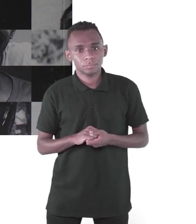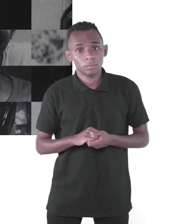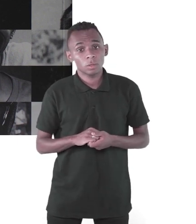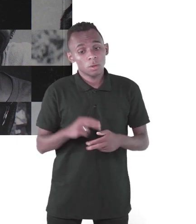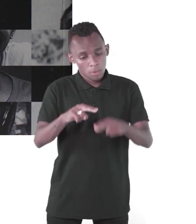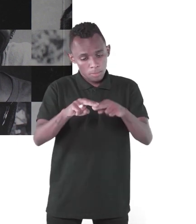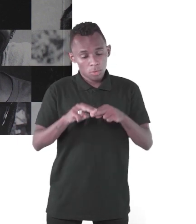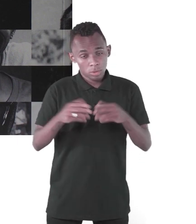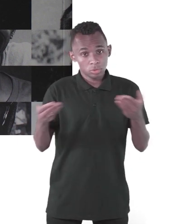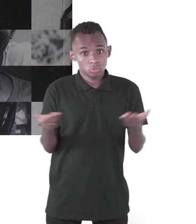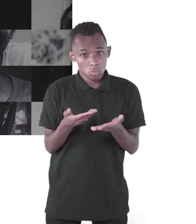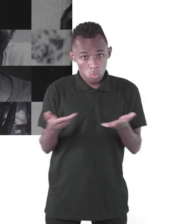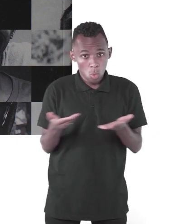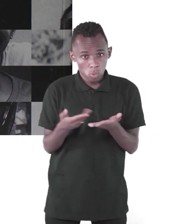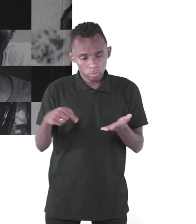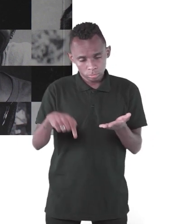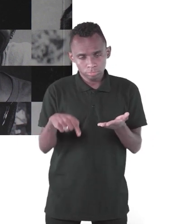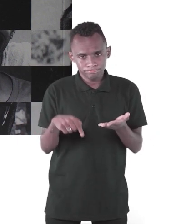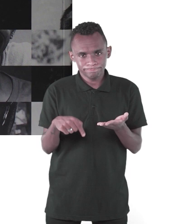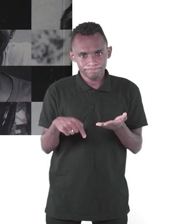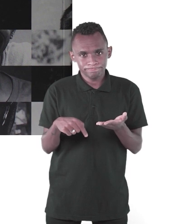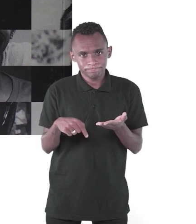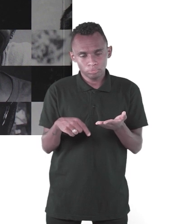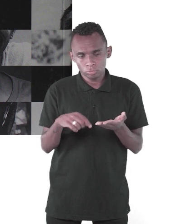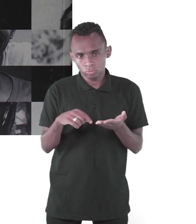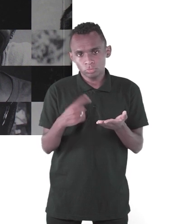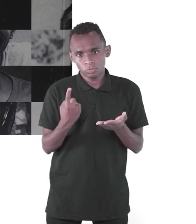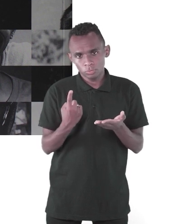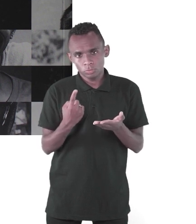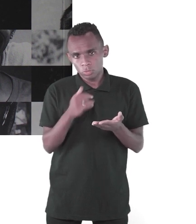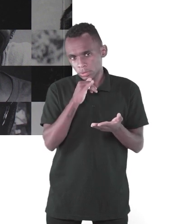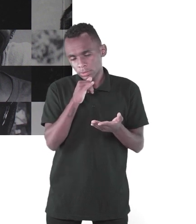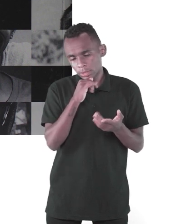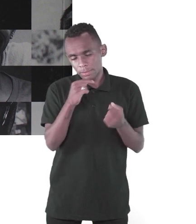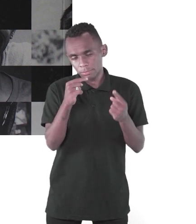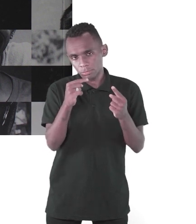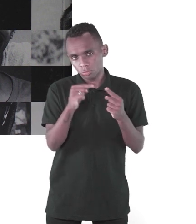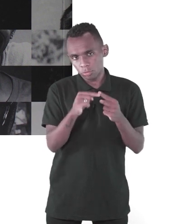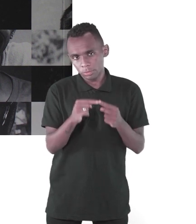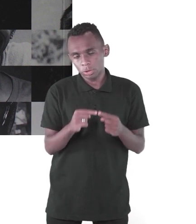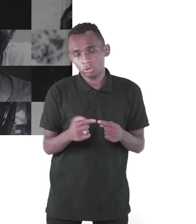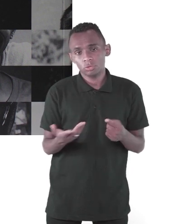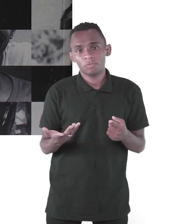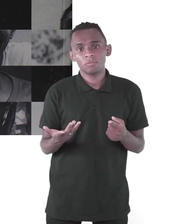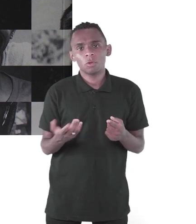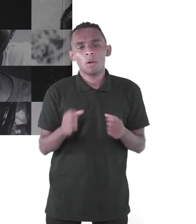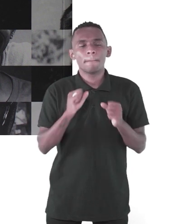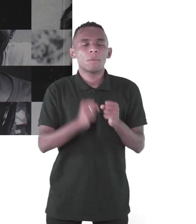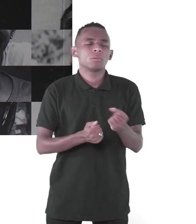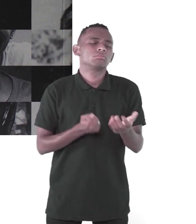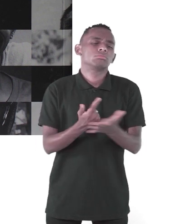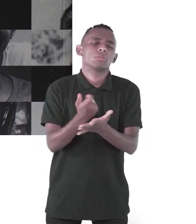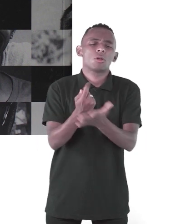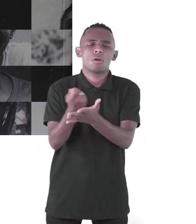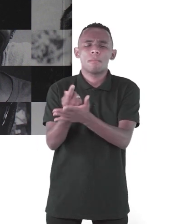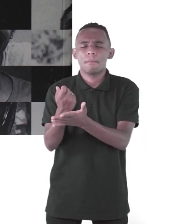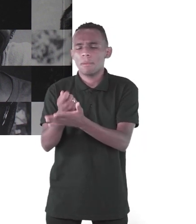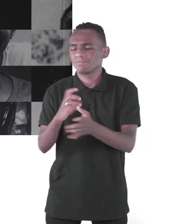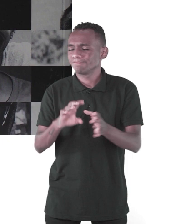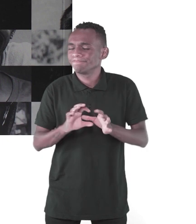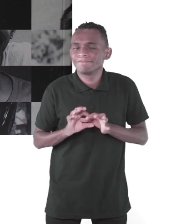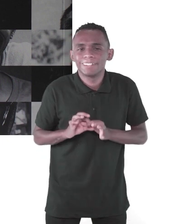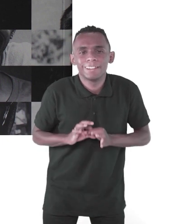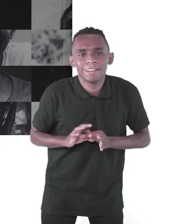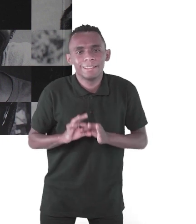Sesc. Esse é o motivo do nosso encontro, um dos motivos, é claro. Na tela, a capa do livro de Patrícia Palumbo, Vozes